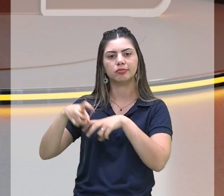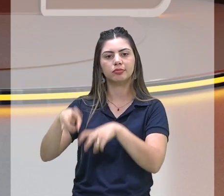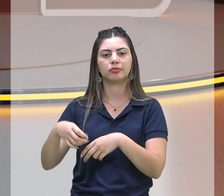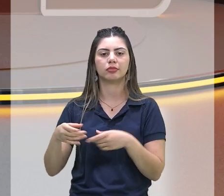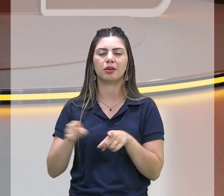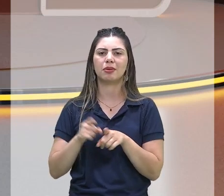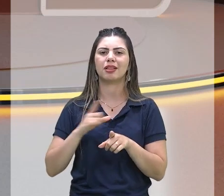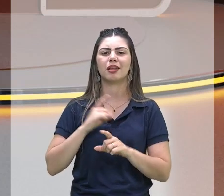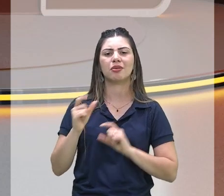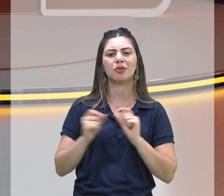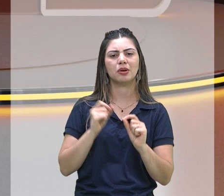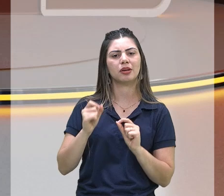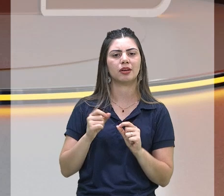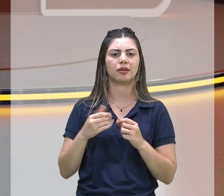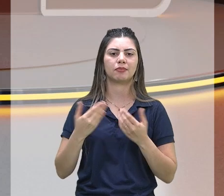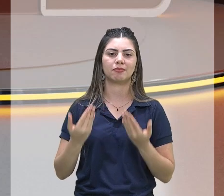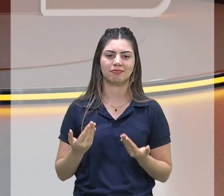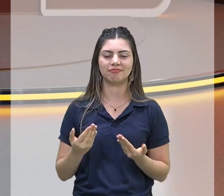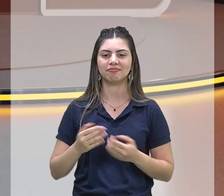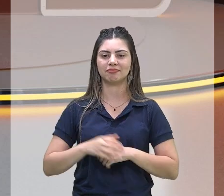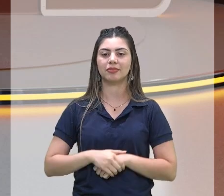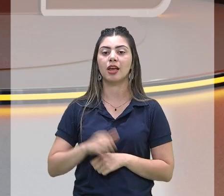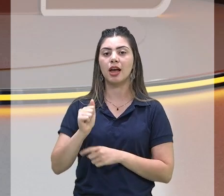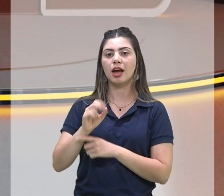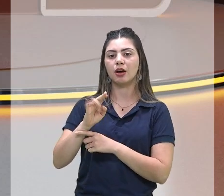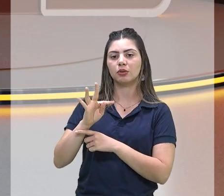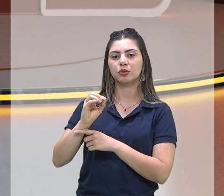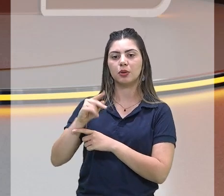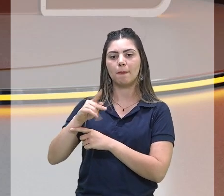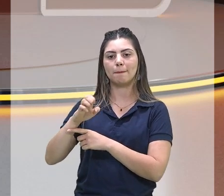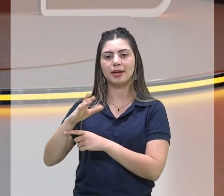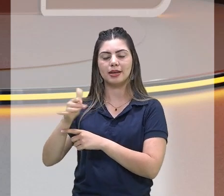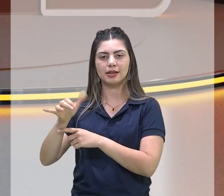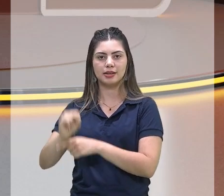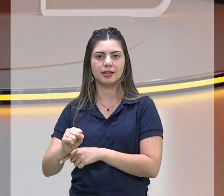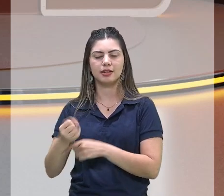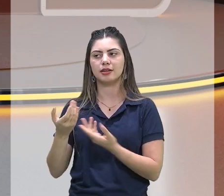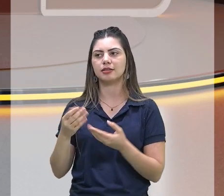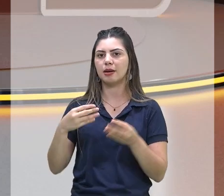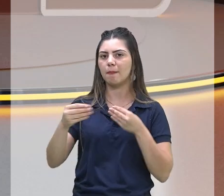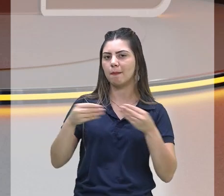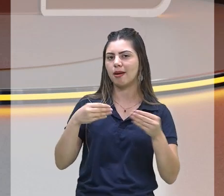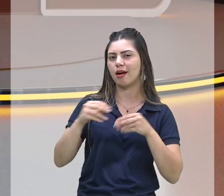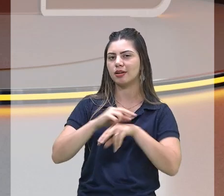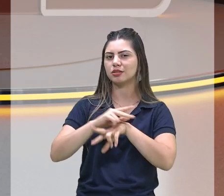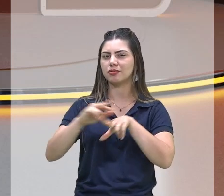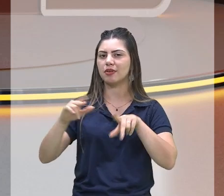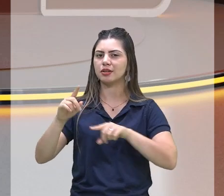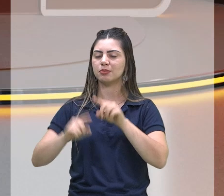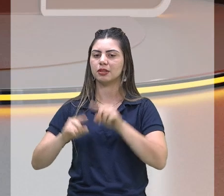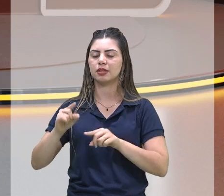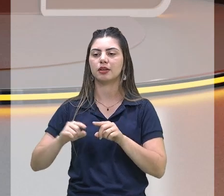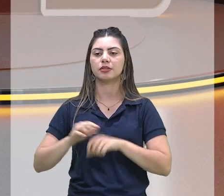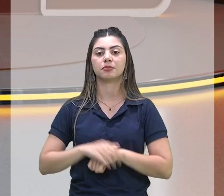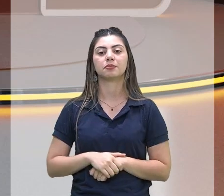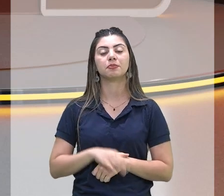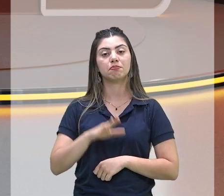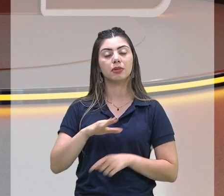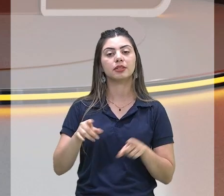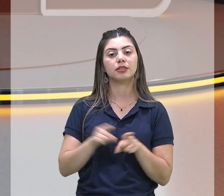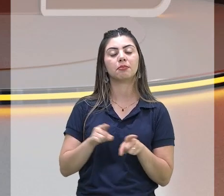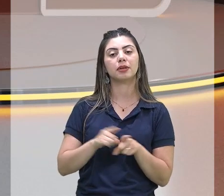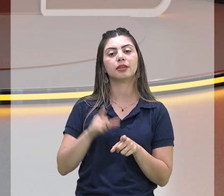indústrias, as autopeças, né? Plásticos e entre outros. Mas também teremos aí